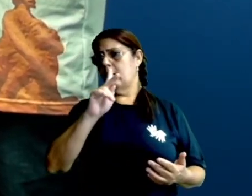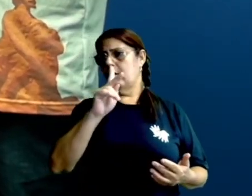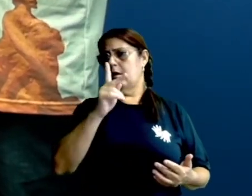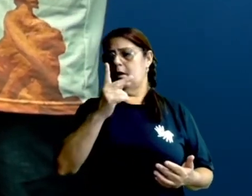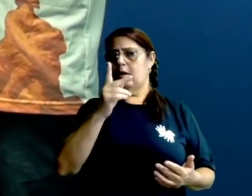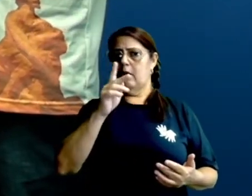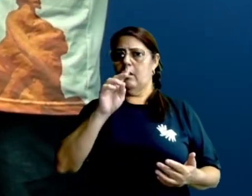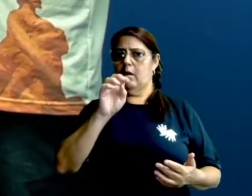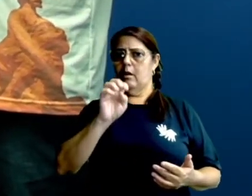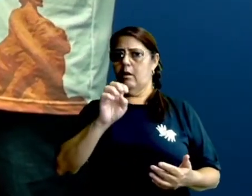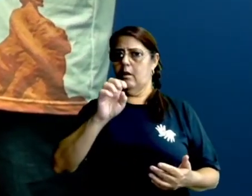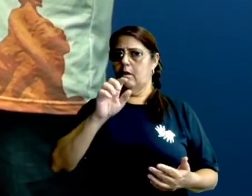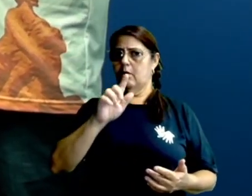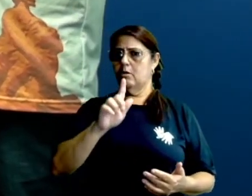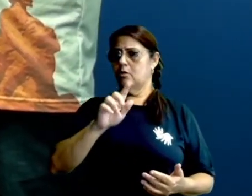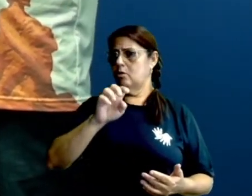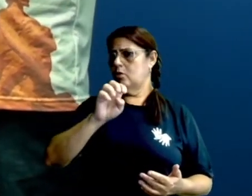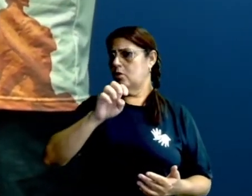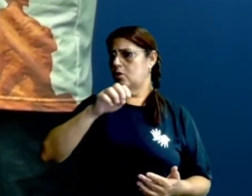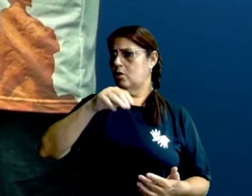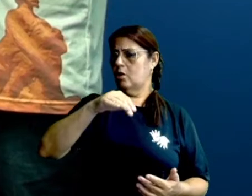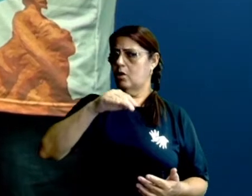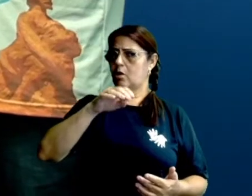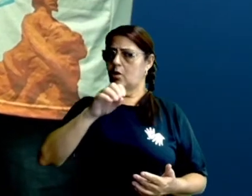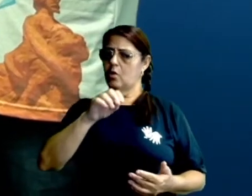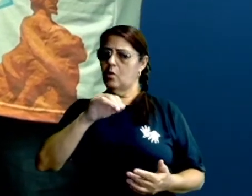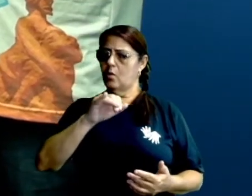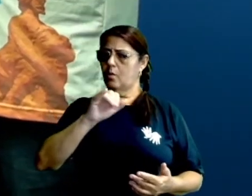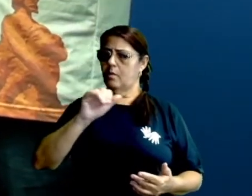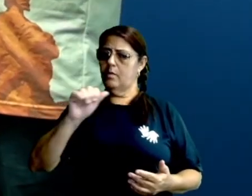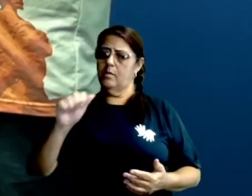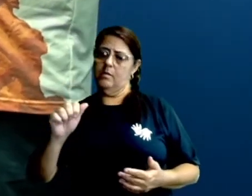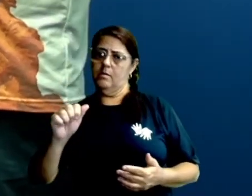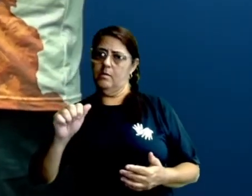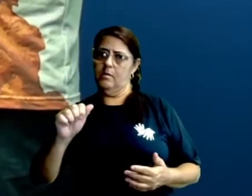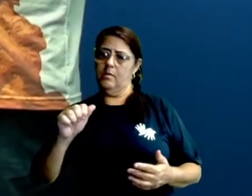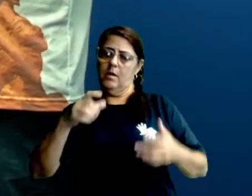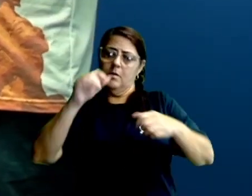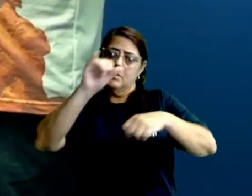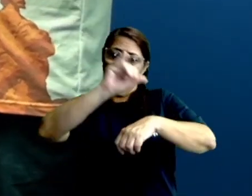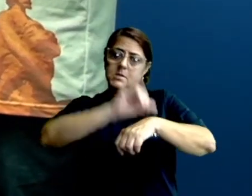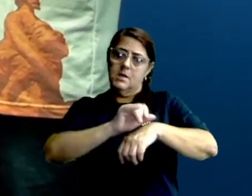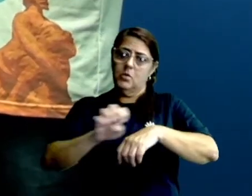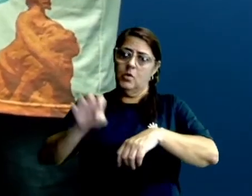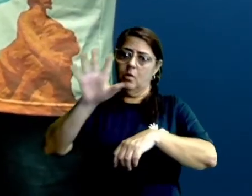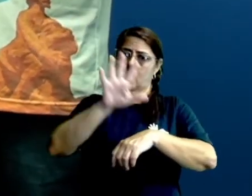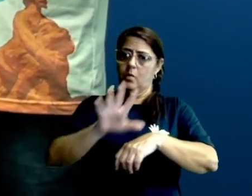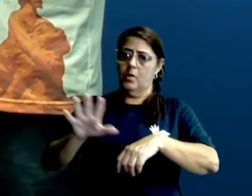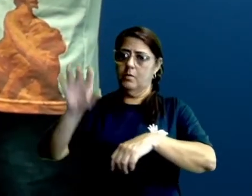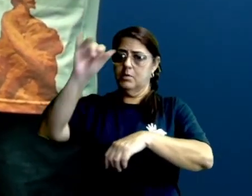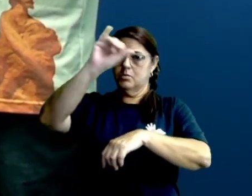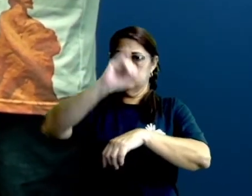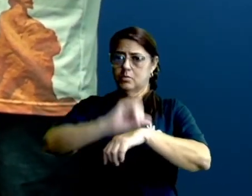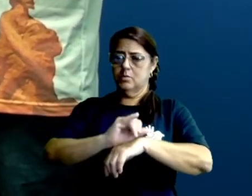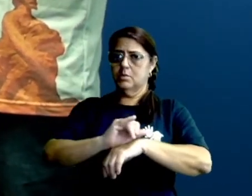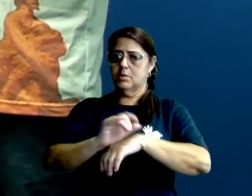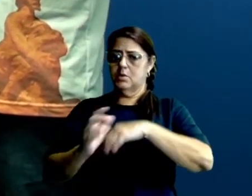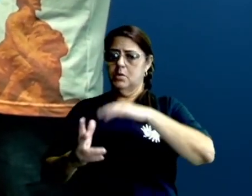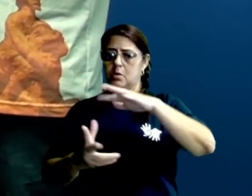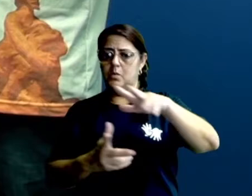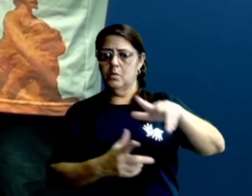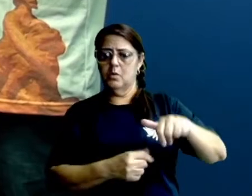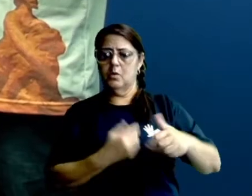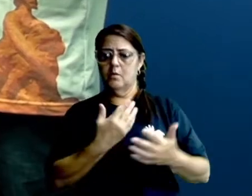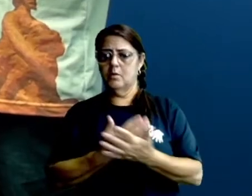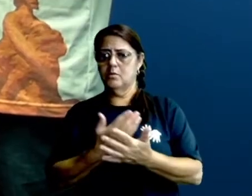centro, né, uma visão eurocêntrica. A Europa estava no centro do mundo. Então, quando você vai estudar